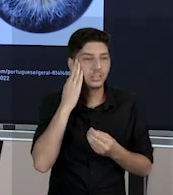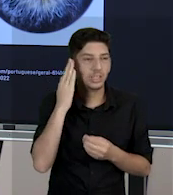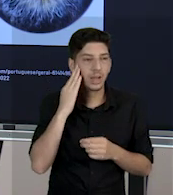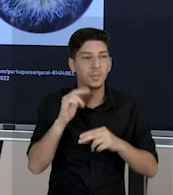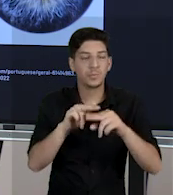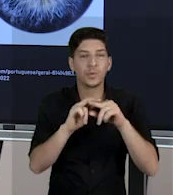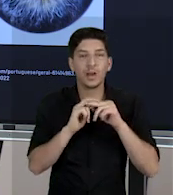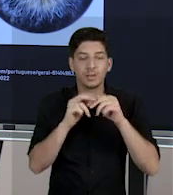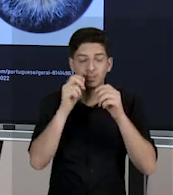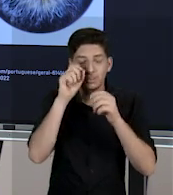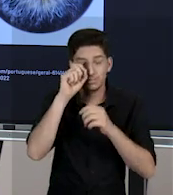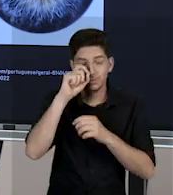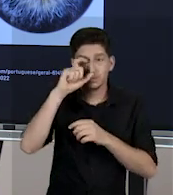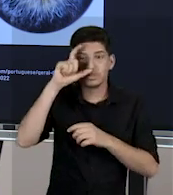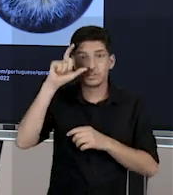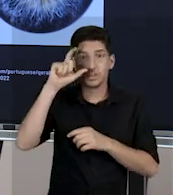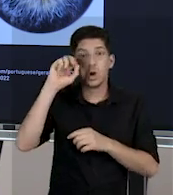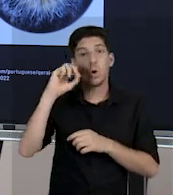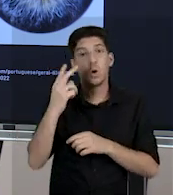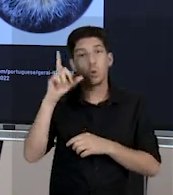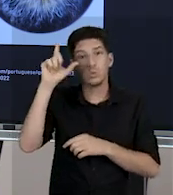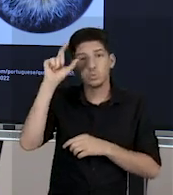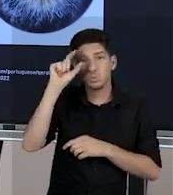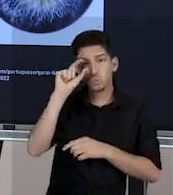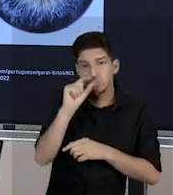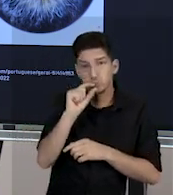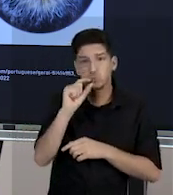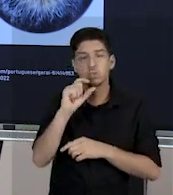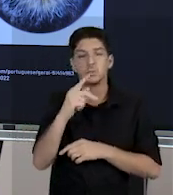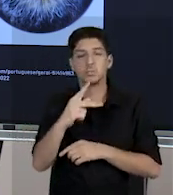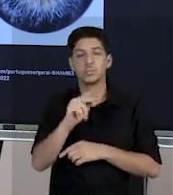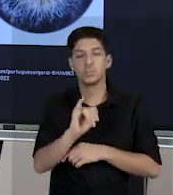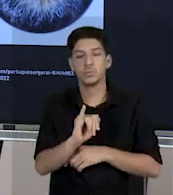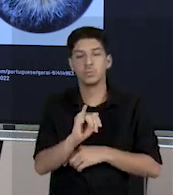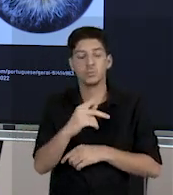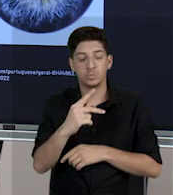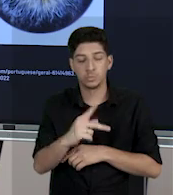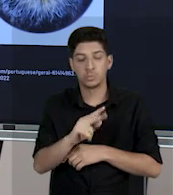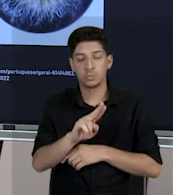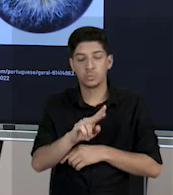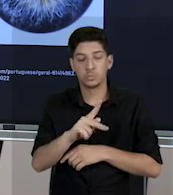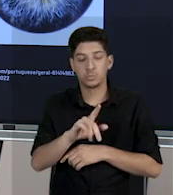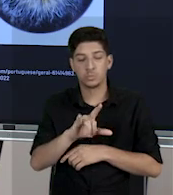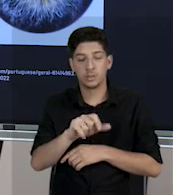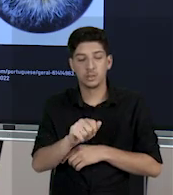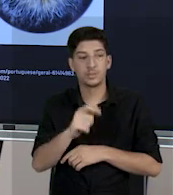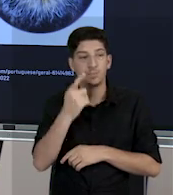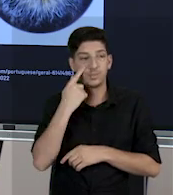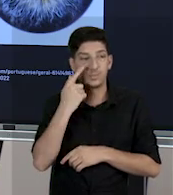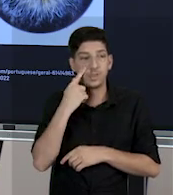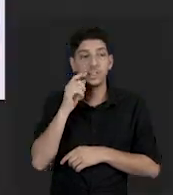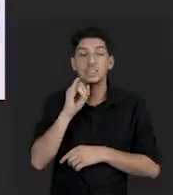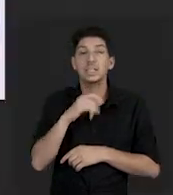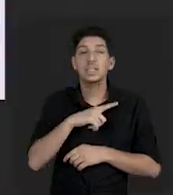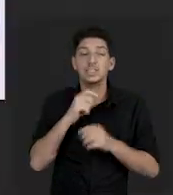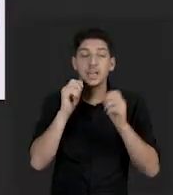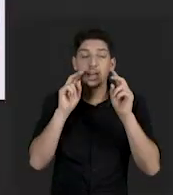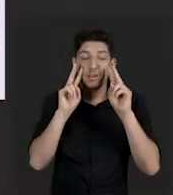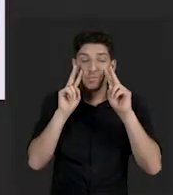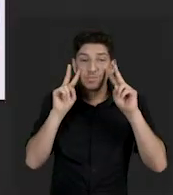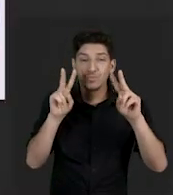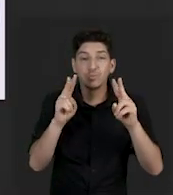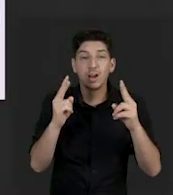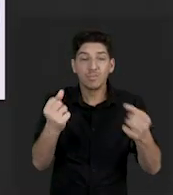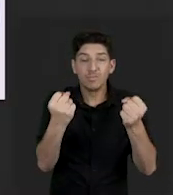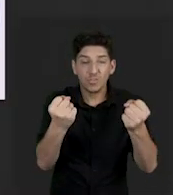a dilatação ou com a contração da pupila. Então, aqui nós temos uma pupila contraída. Em ambientes muito iluminados,